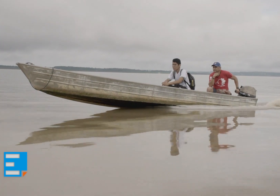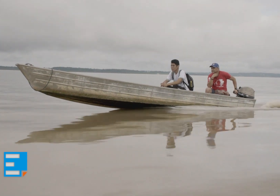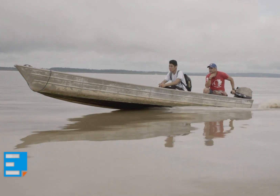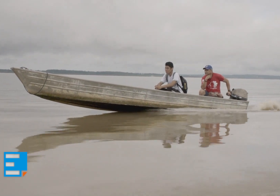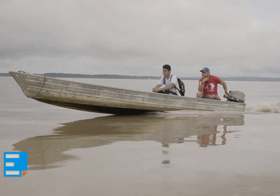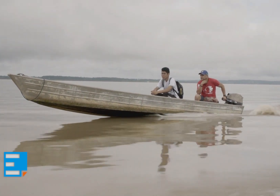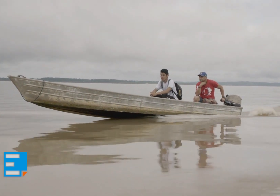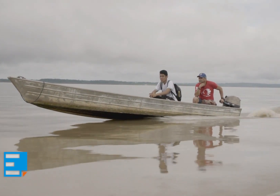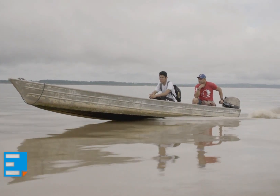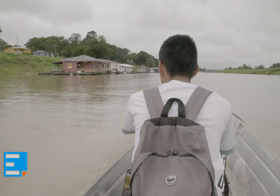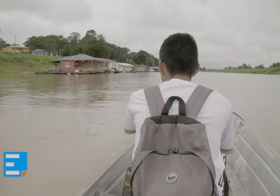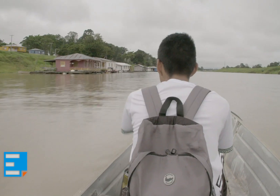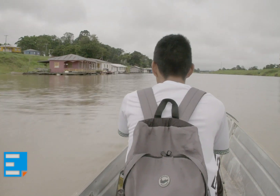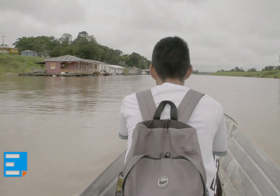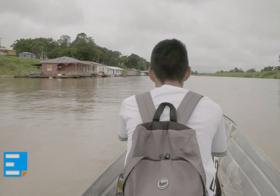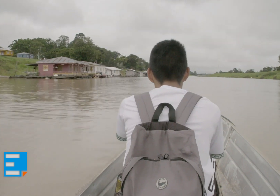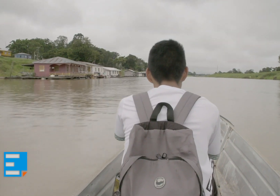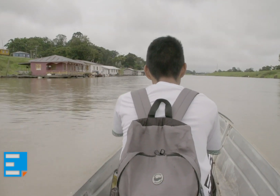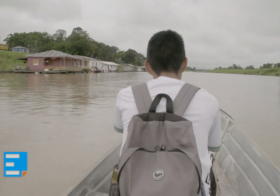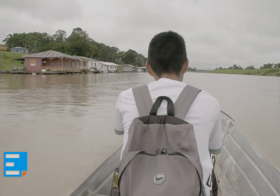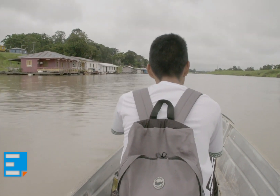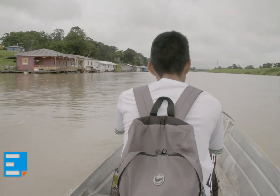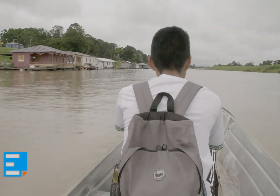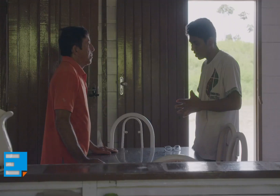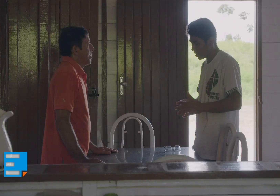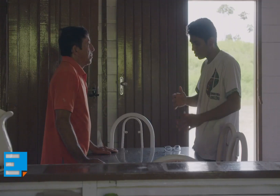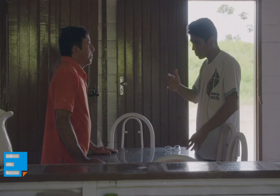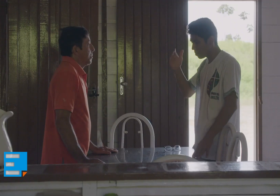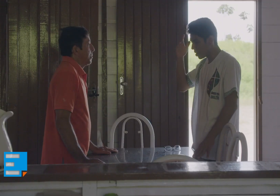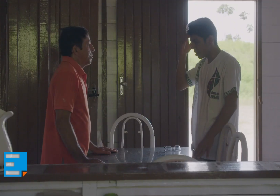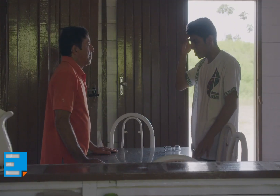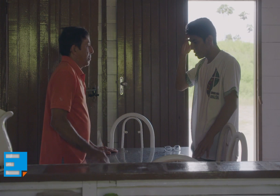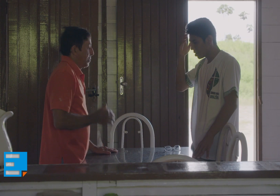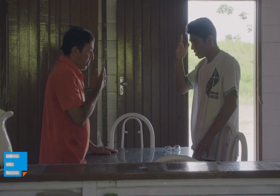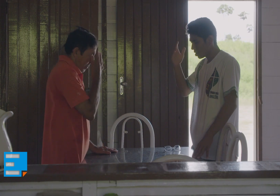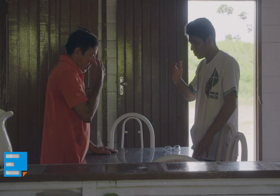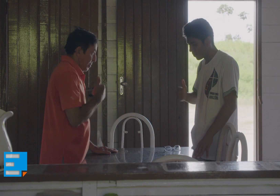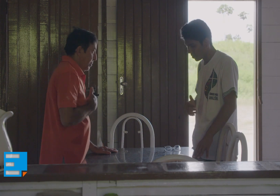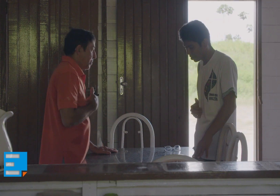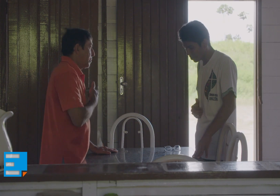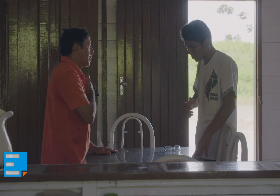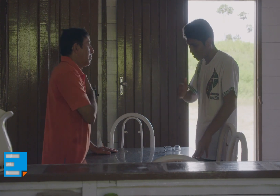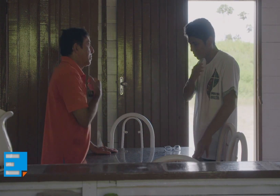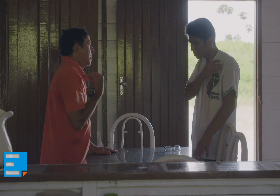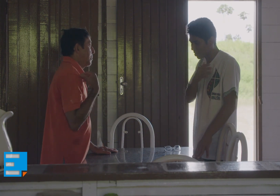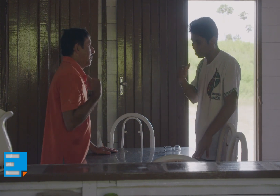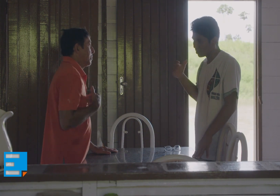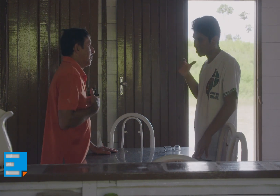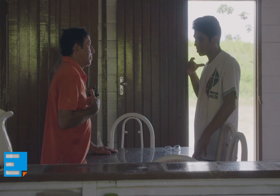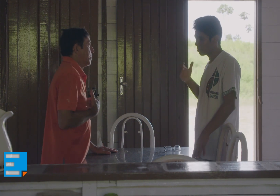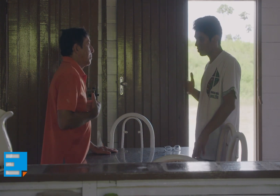Eu quero levar a esperança, a Eucaristia, ao povo que não tem tanta a presença assim do